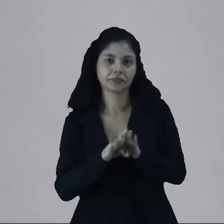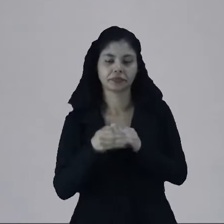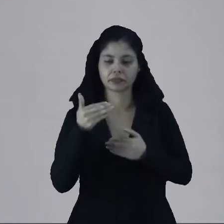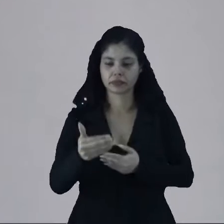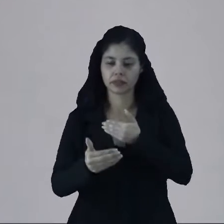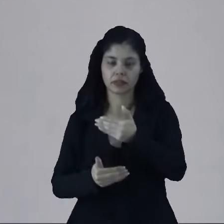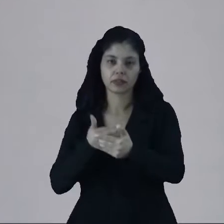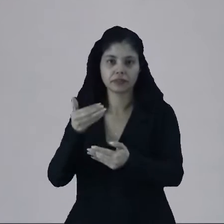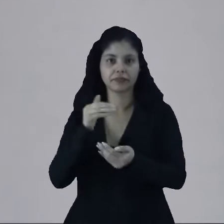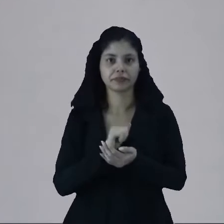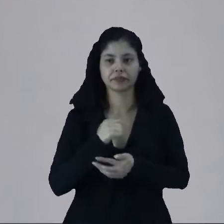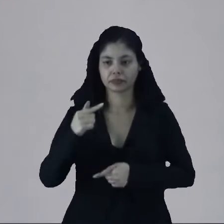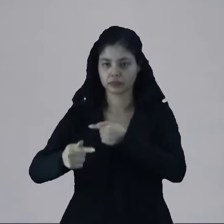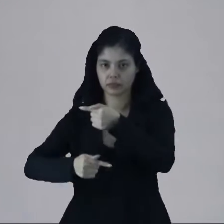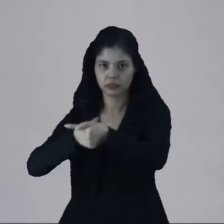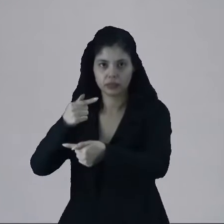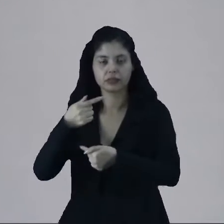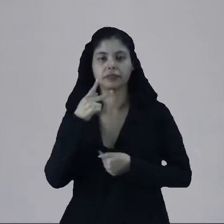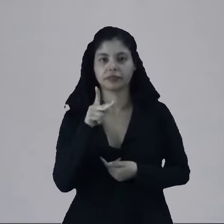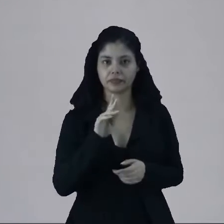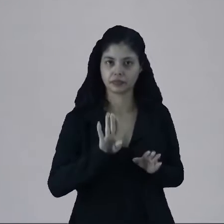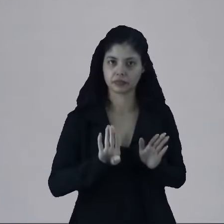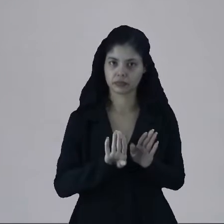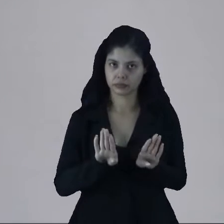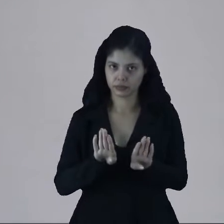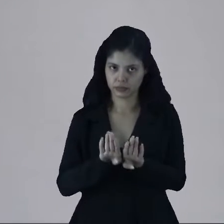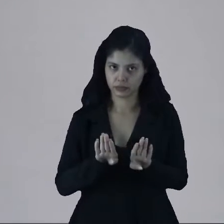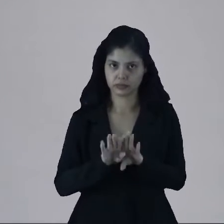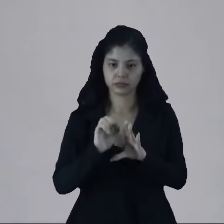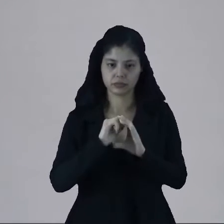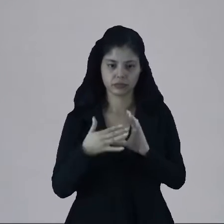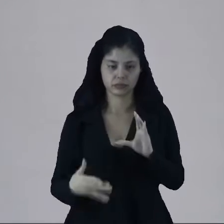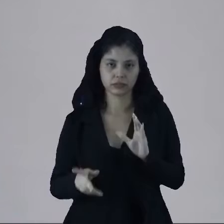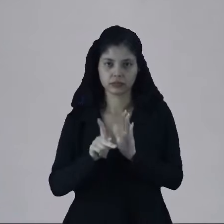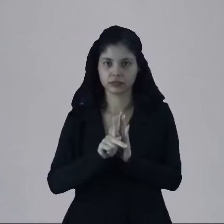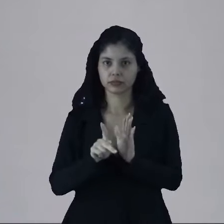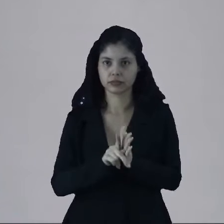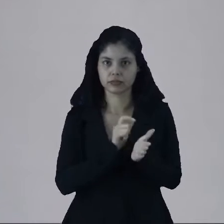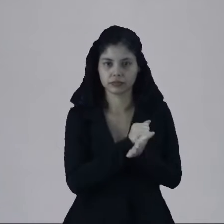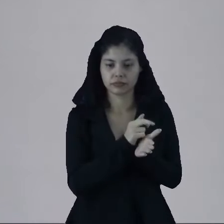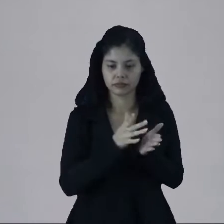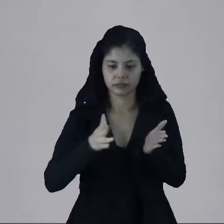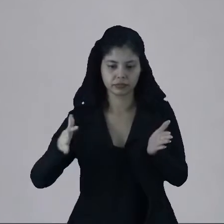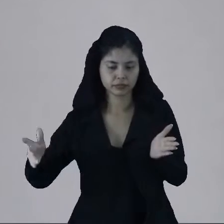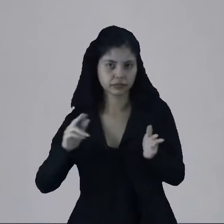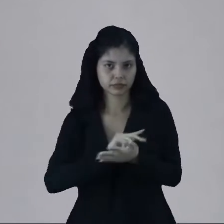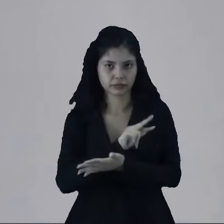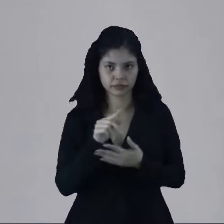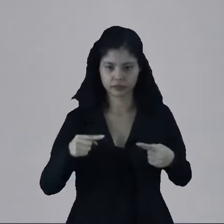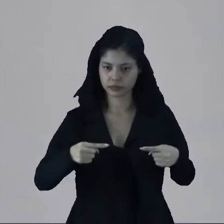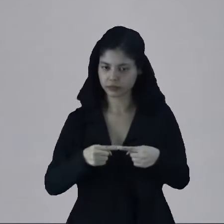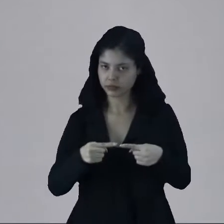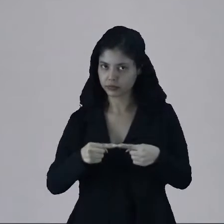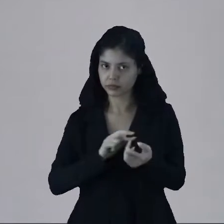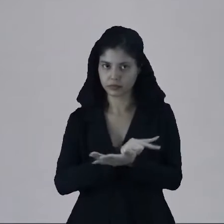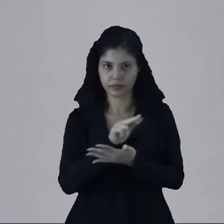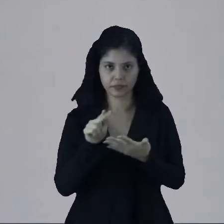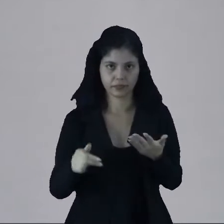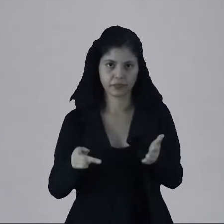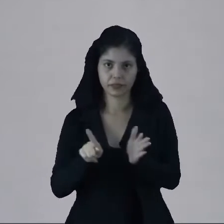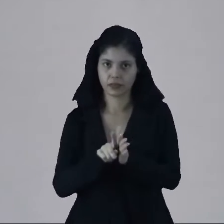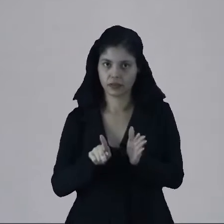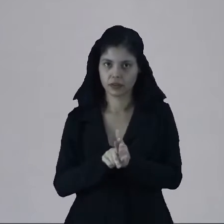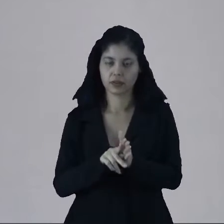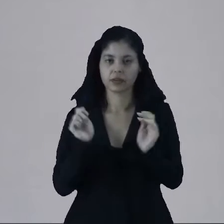as características para os seus próximos descendentes, mas isso vai estar dentro de uma variabilidade, ou seja, de uma condição de variar